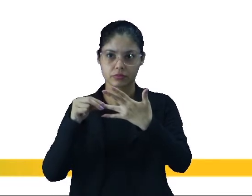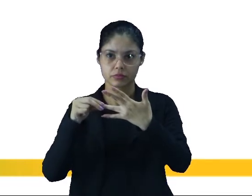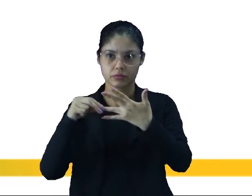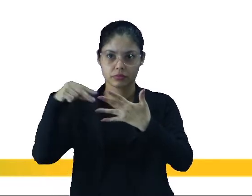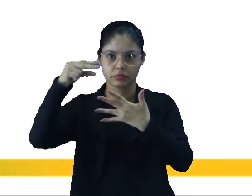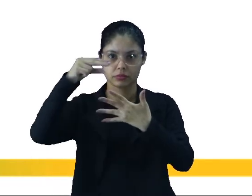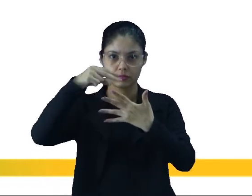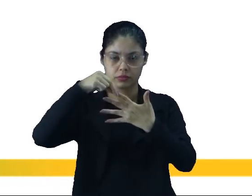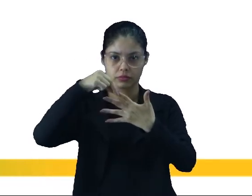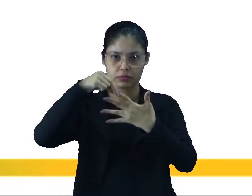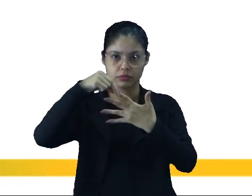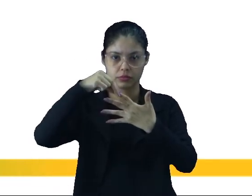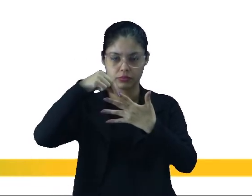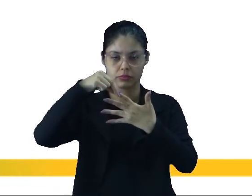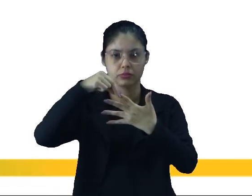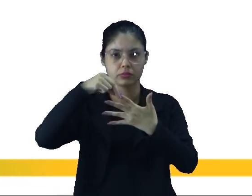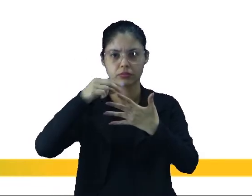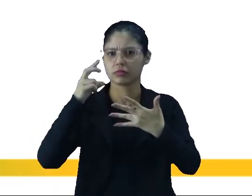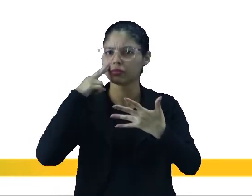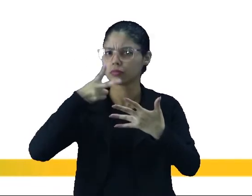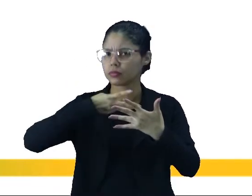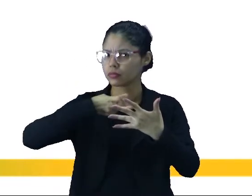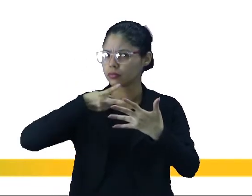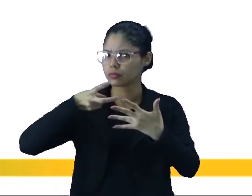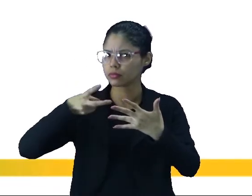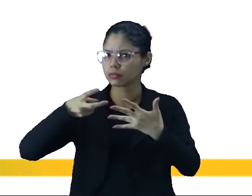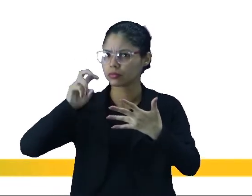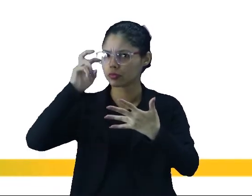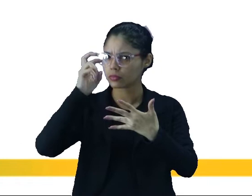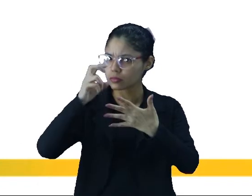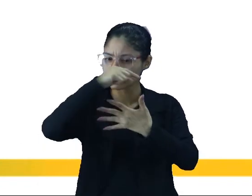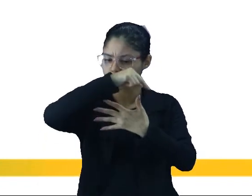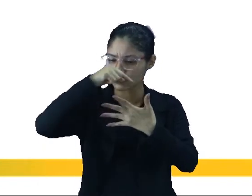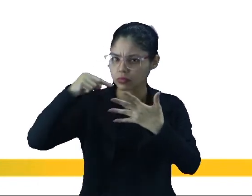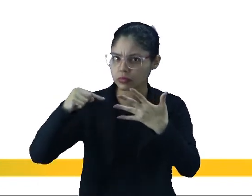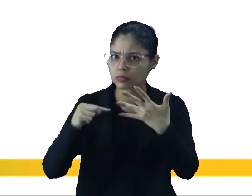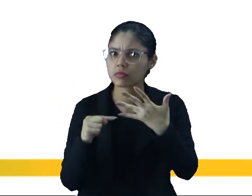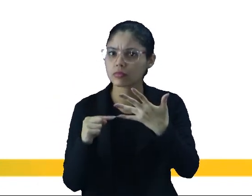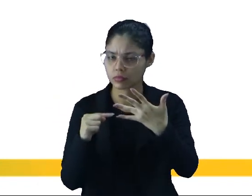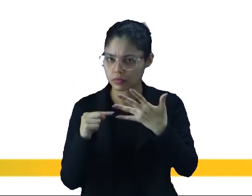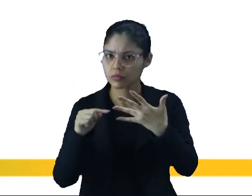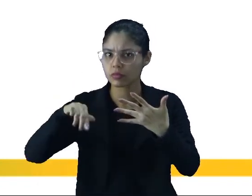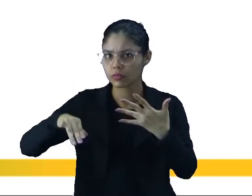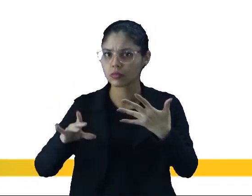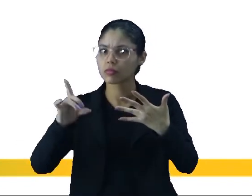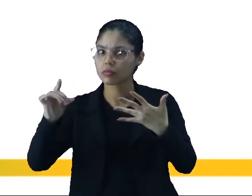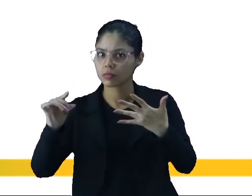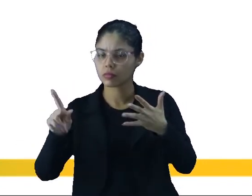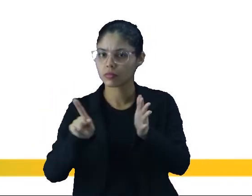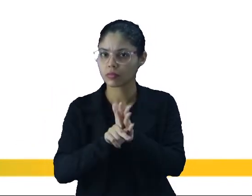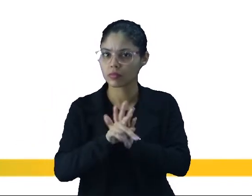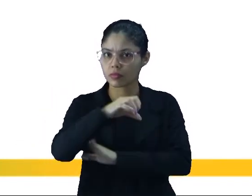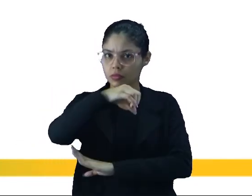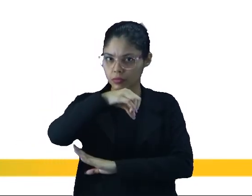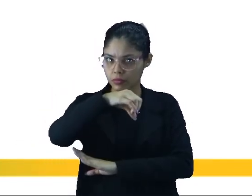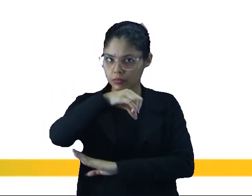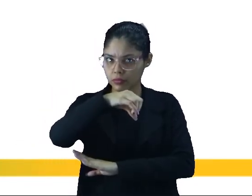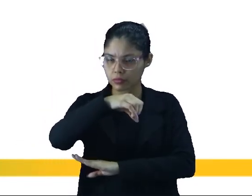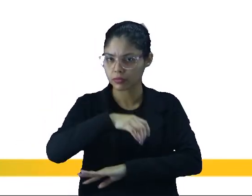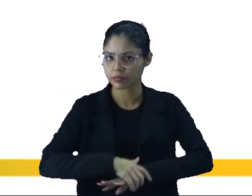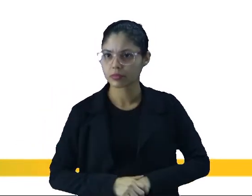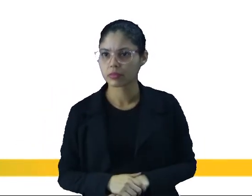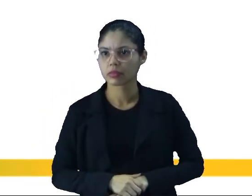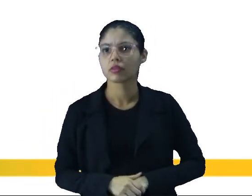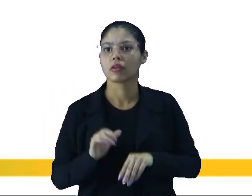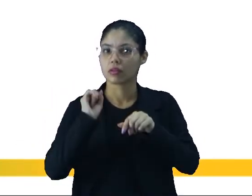vezes o quarto. Perceberam que eu tenho aqui 5 termos? O termo médio é o termo central, que é 9.